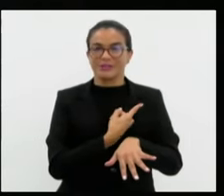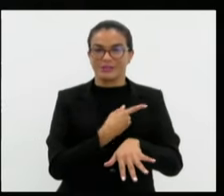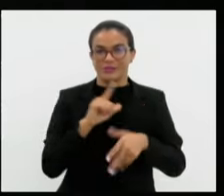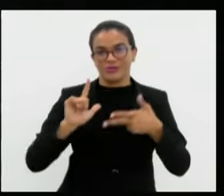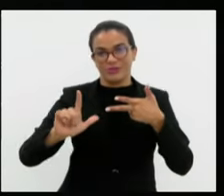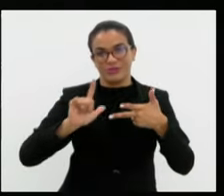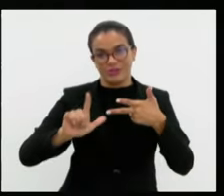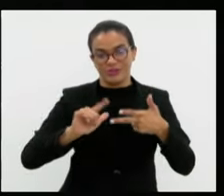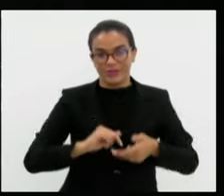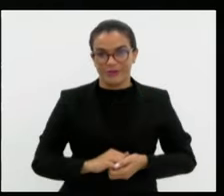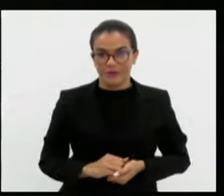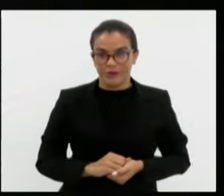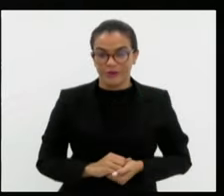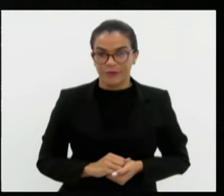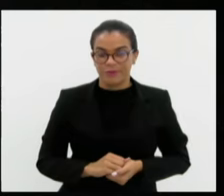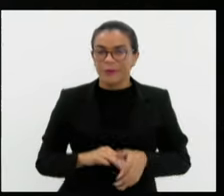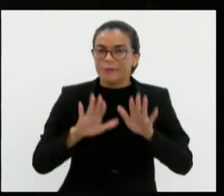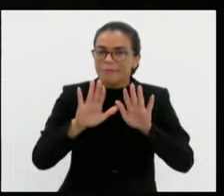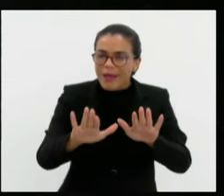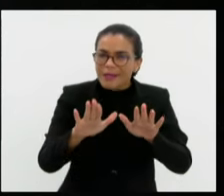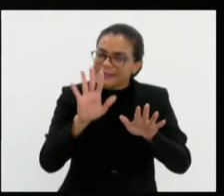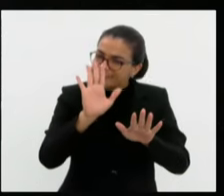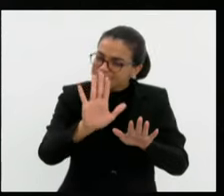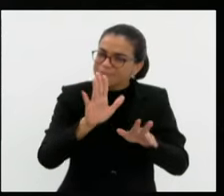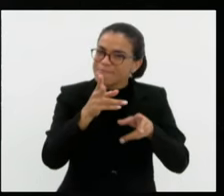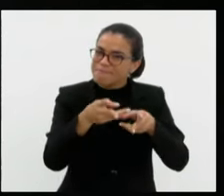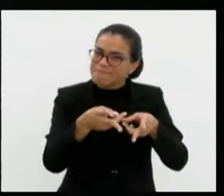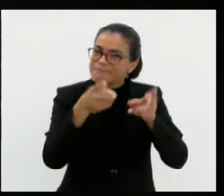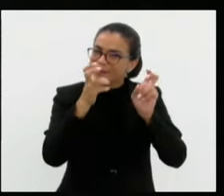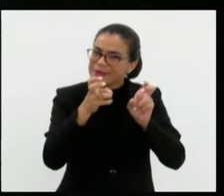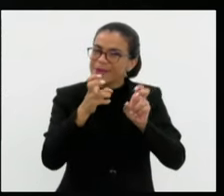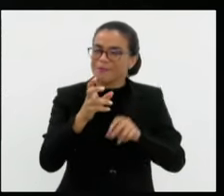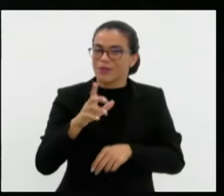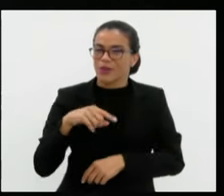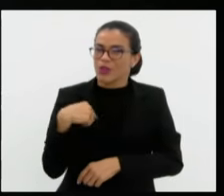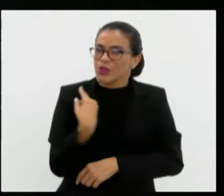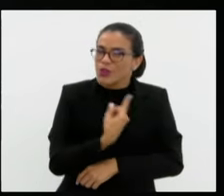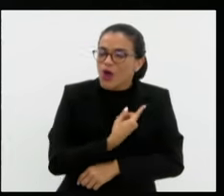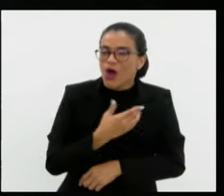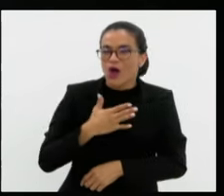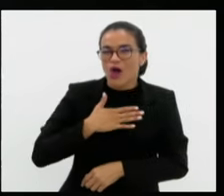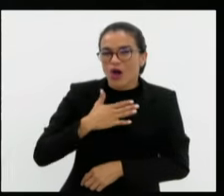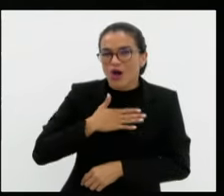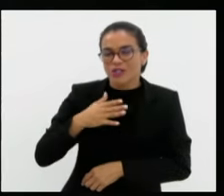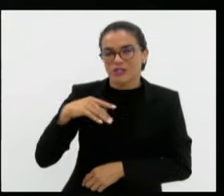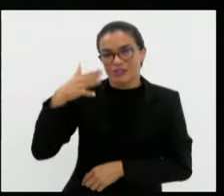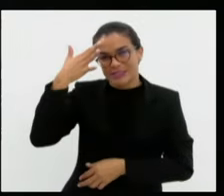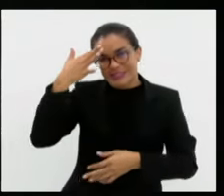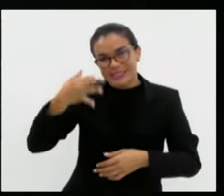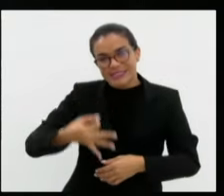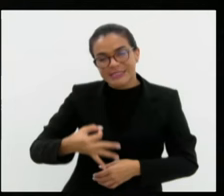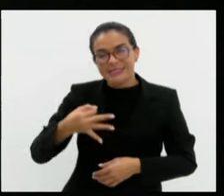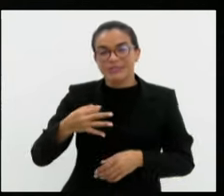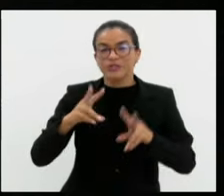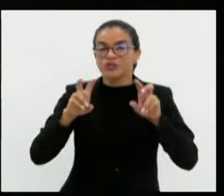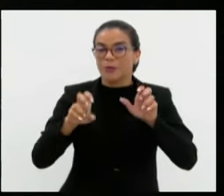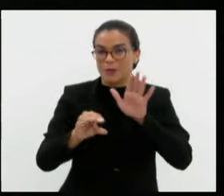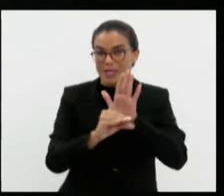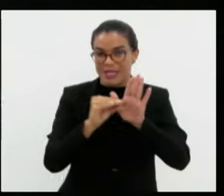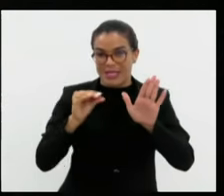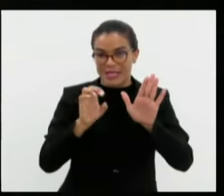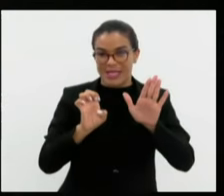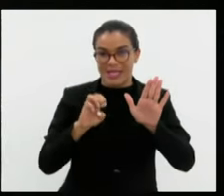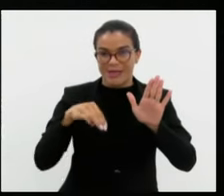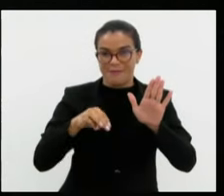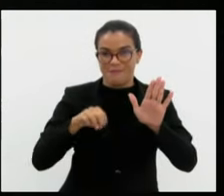do Rio de Janeiro. Mas veja bem, por que o nosso entendimento sobre a emenda,